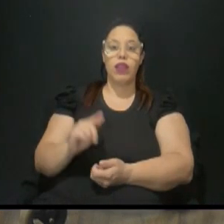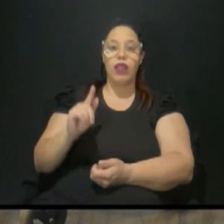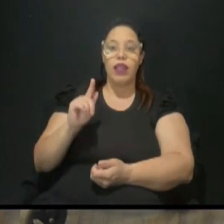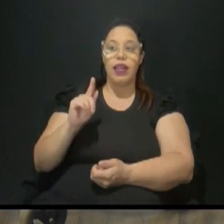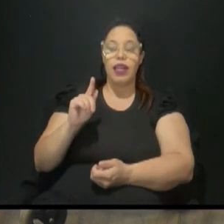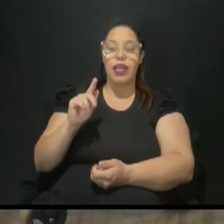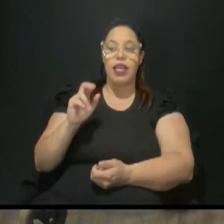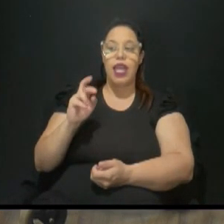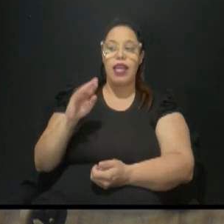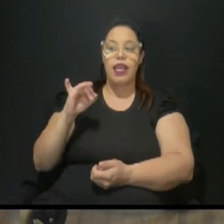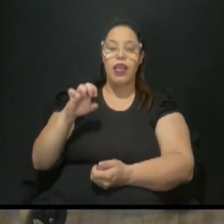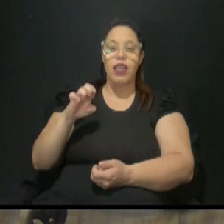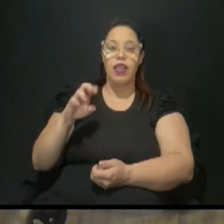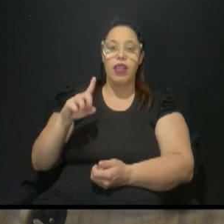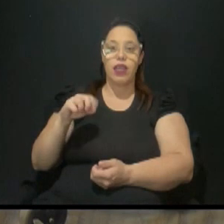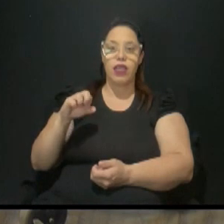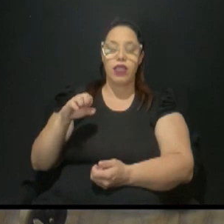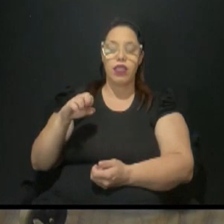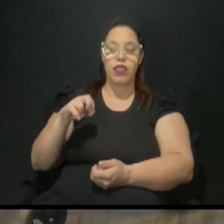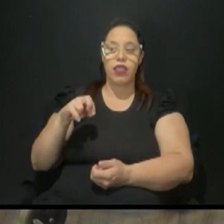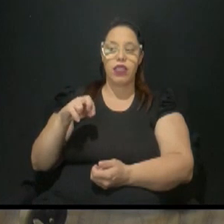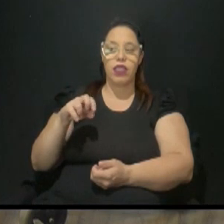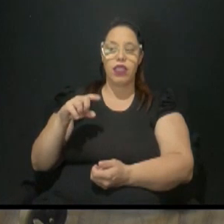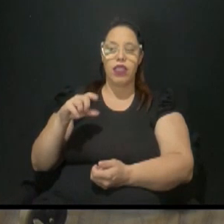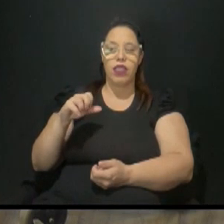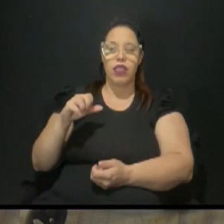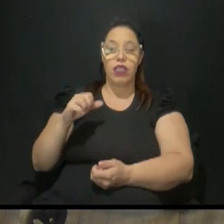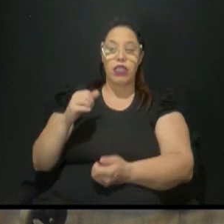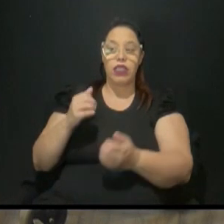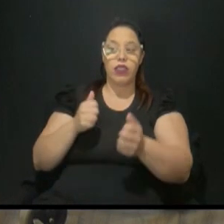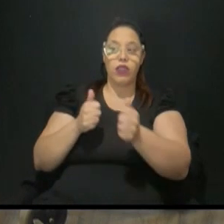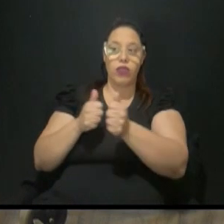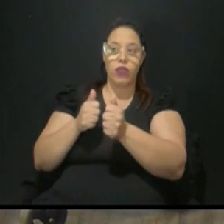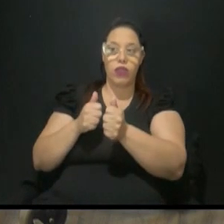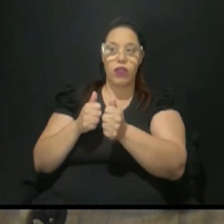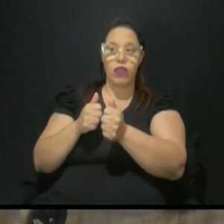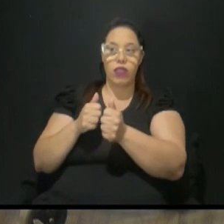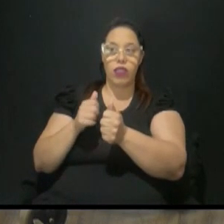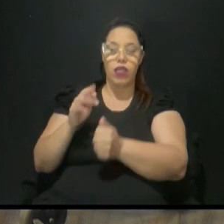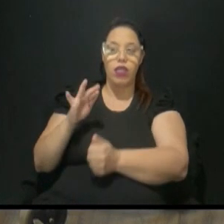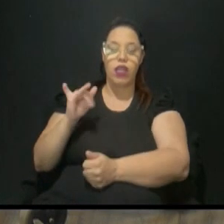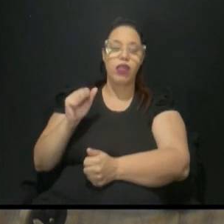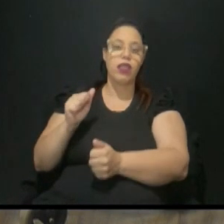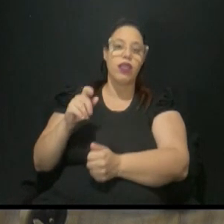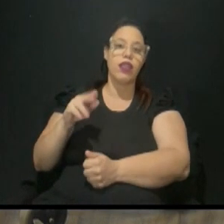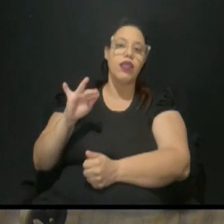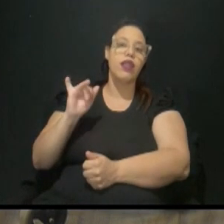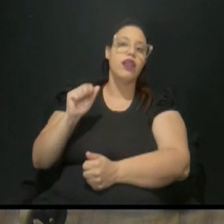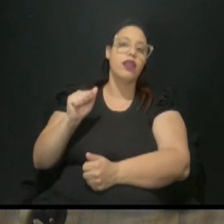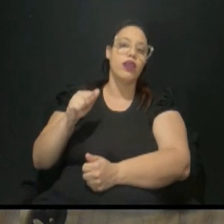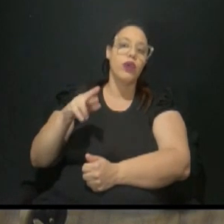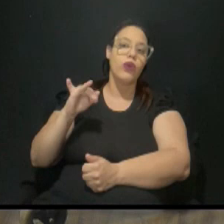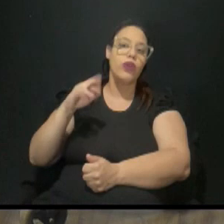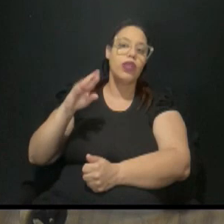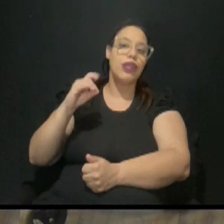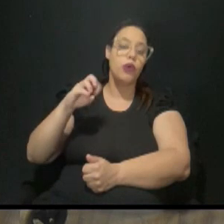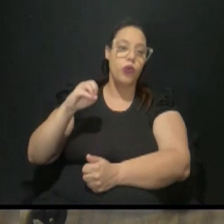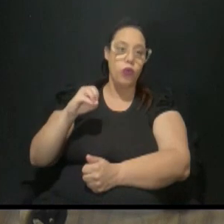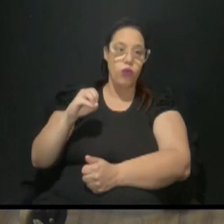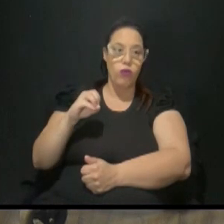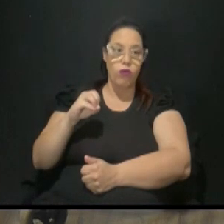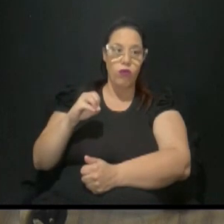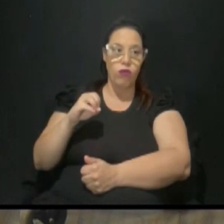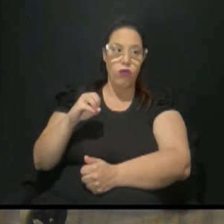metros rasos e Ketila, acompanhado de seu atleta guia, Rodrigo Queregato, vai estar nas pistas